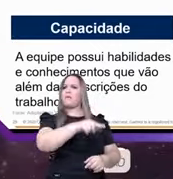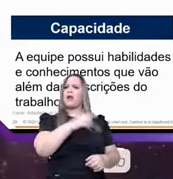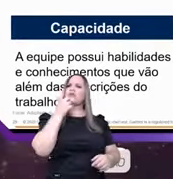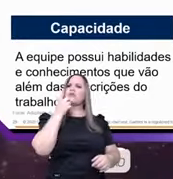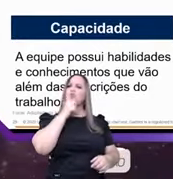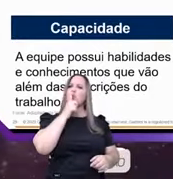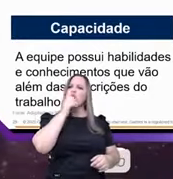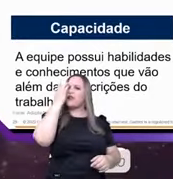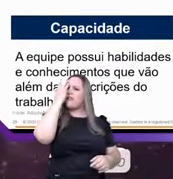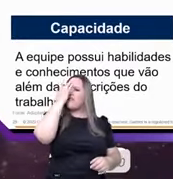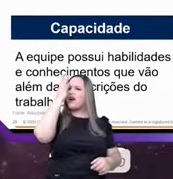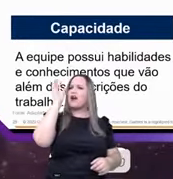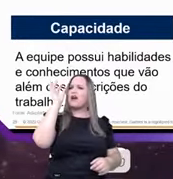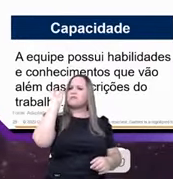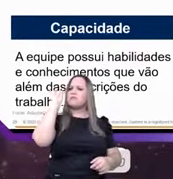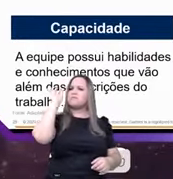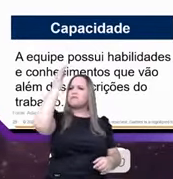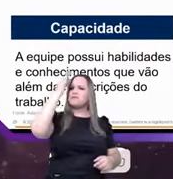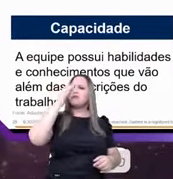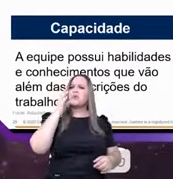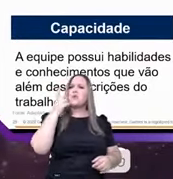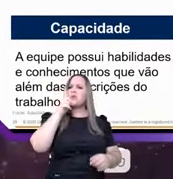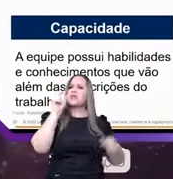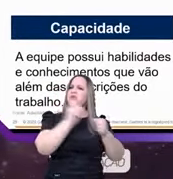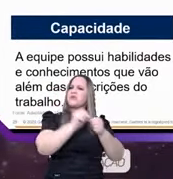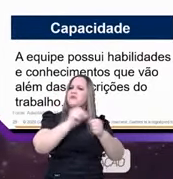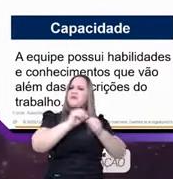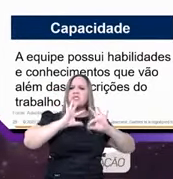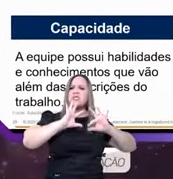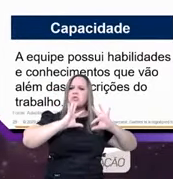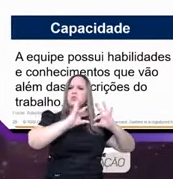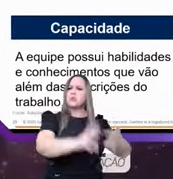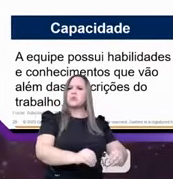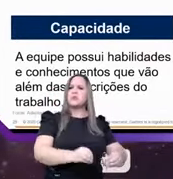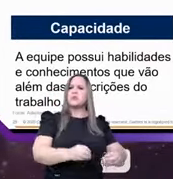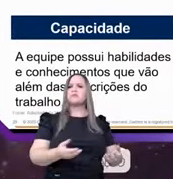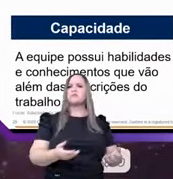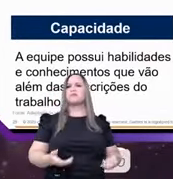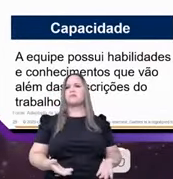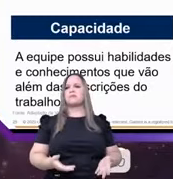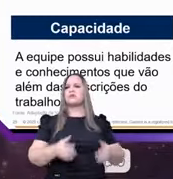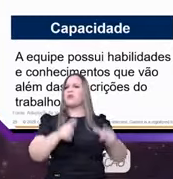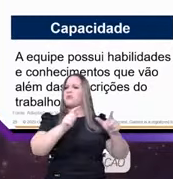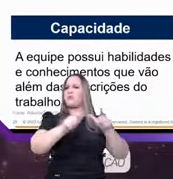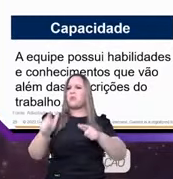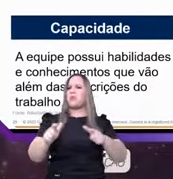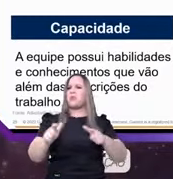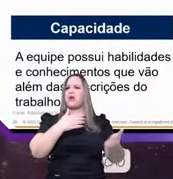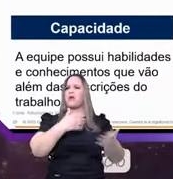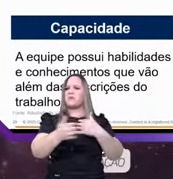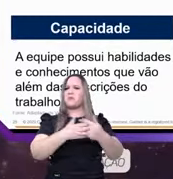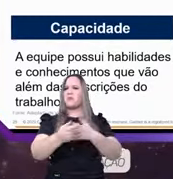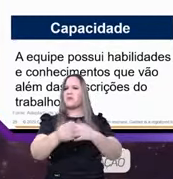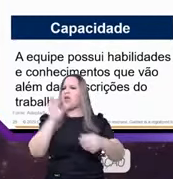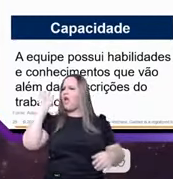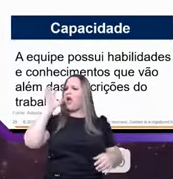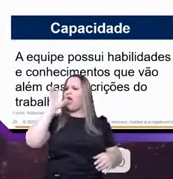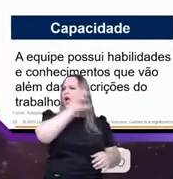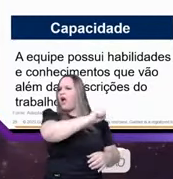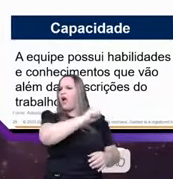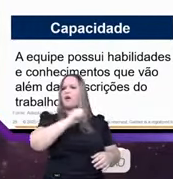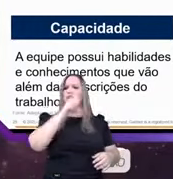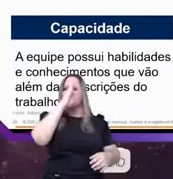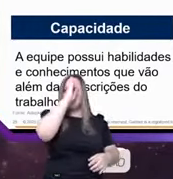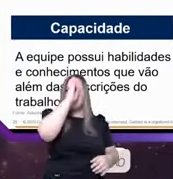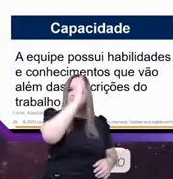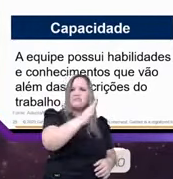Por que eu peguei esse exemplo? Porque é um exemplo muito simples de ser aplicado, por exemplo, no judiciário, em qualquer lugar. Rápido, simples e direto. Eu consigo